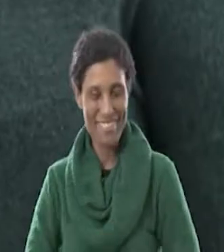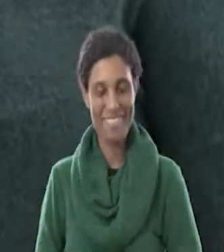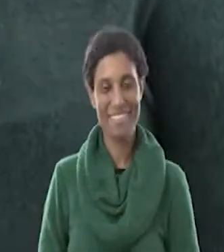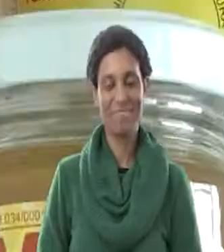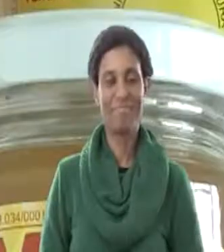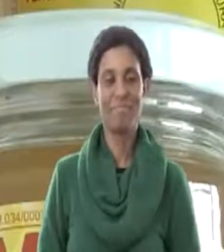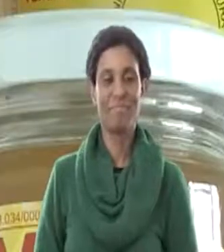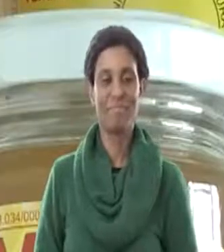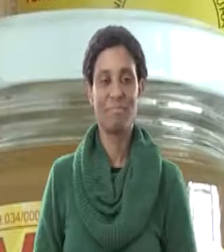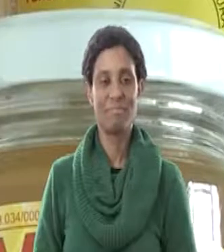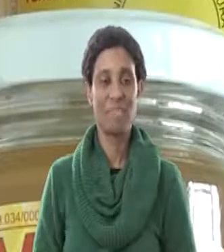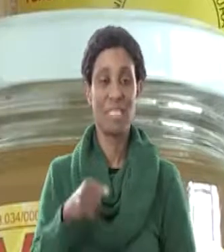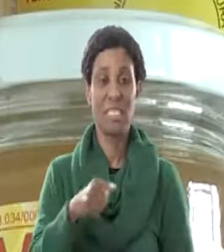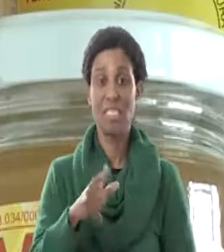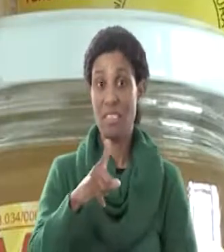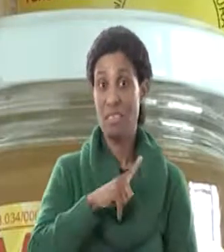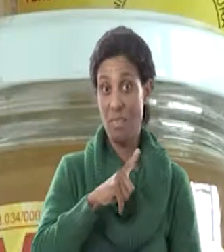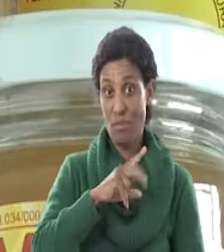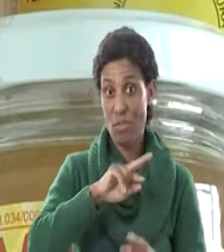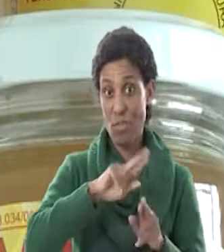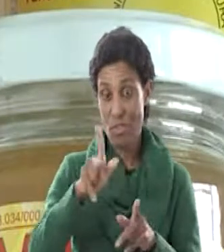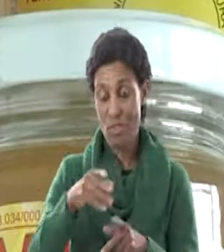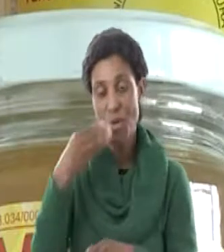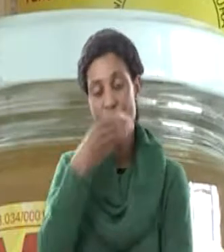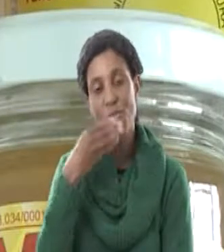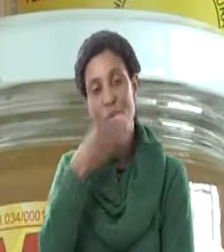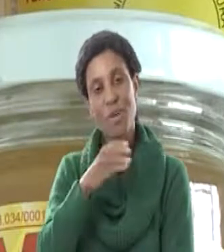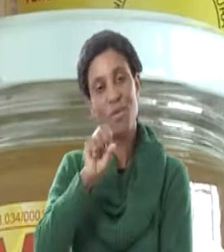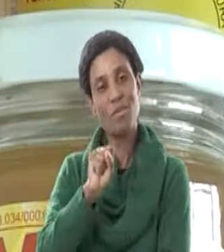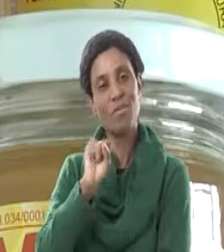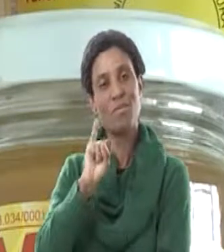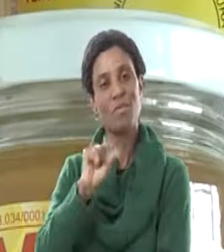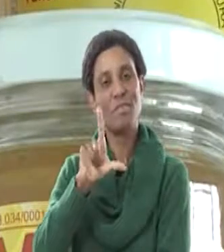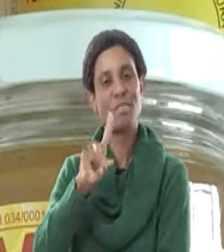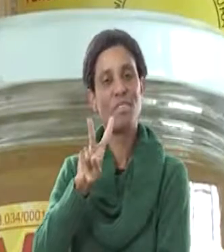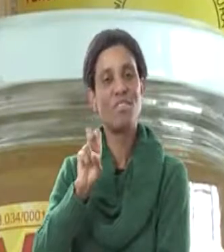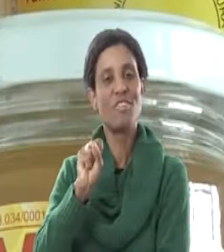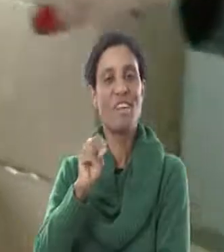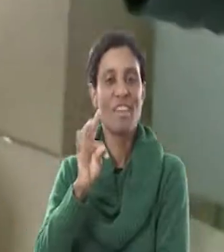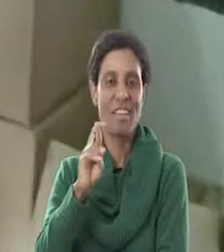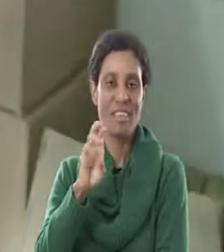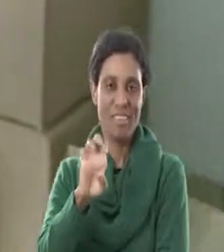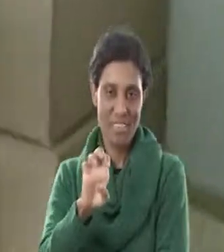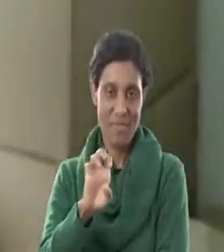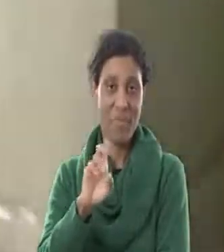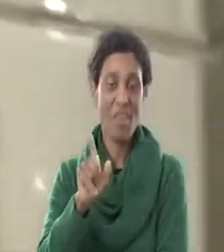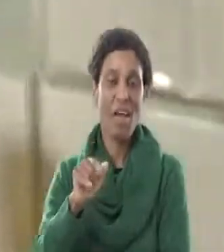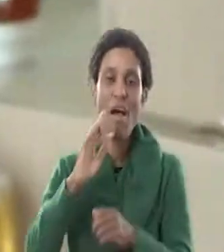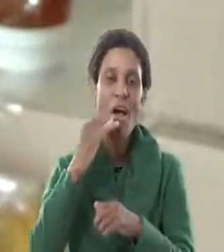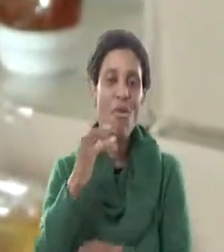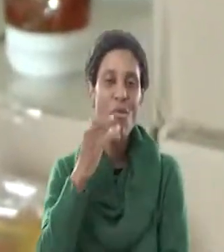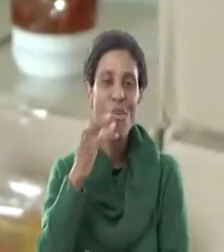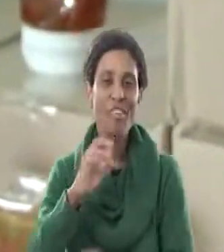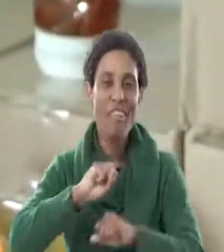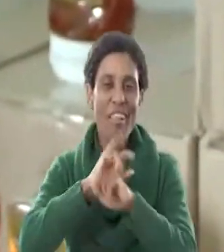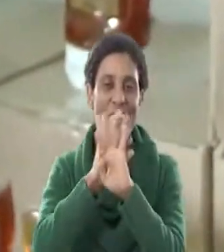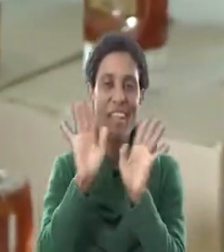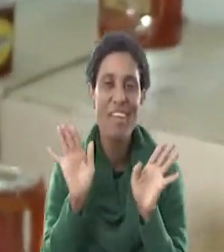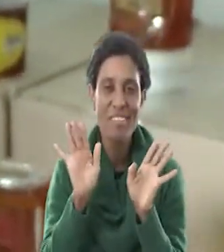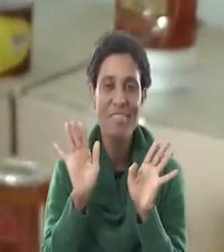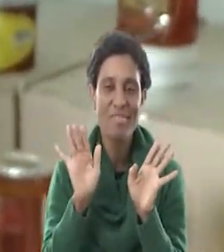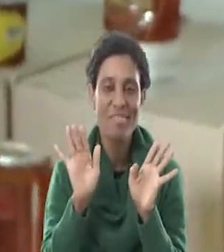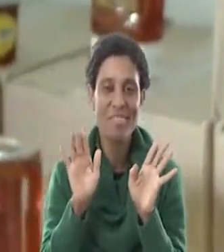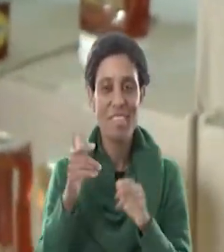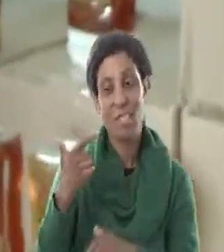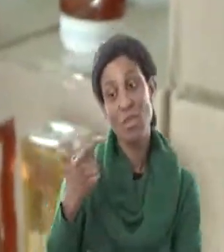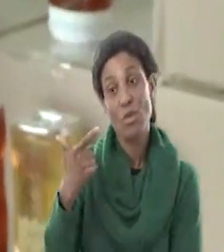Vamos. Aqui nós temos, para mostrar bem a diferença, o mel silvestre. que é o mais clarinho, é o seu silvestre. Mais claro, que é o